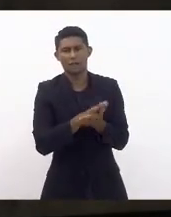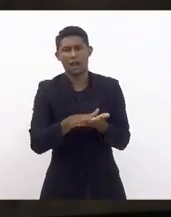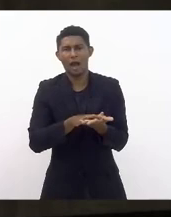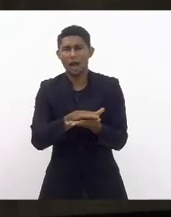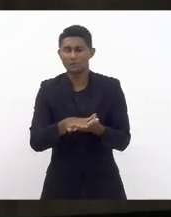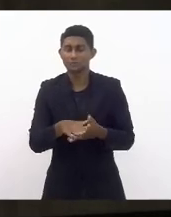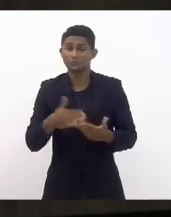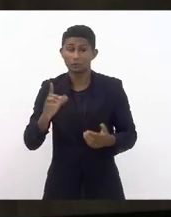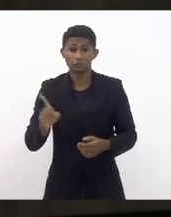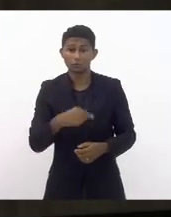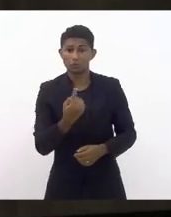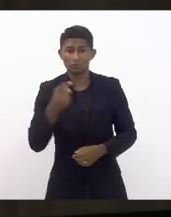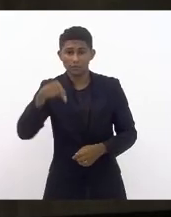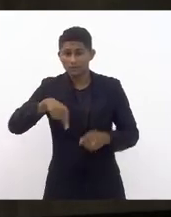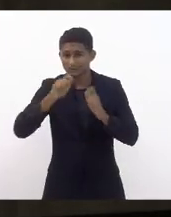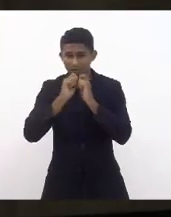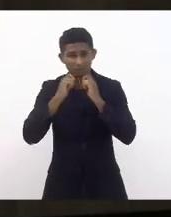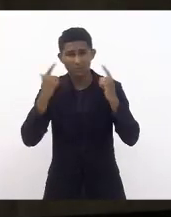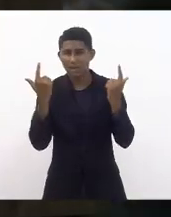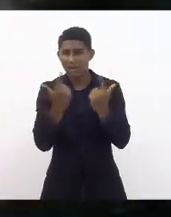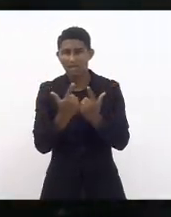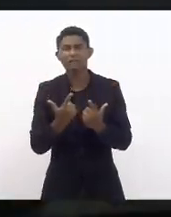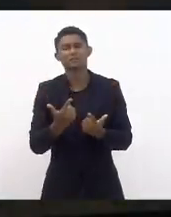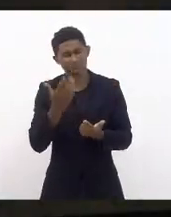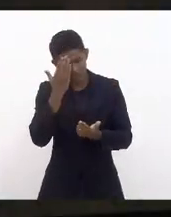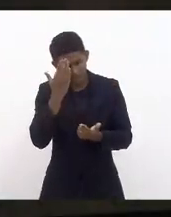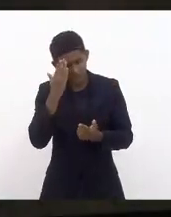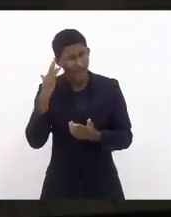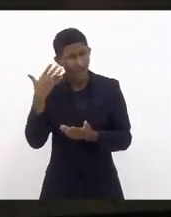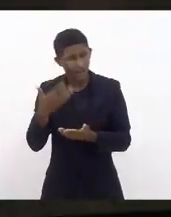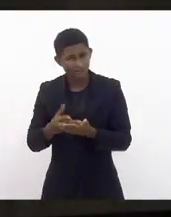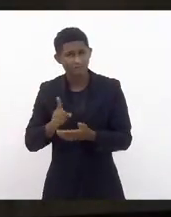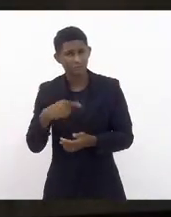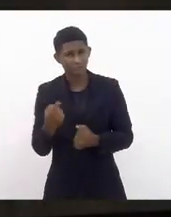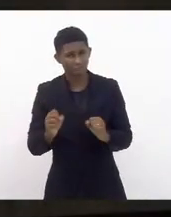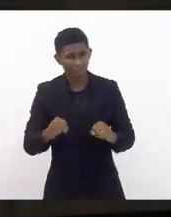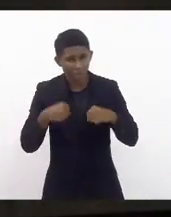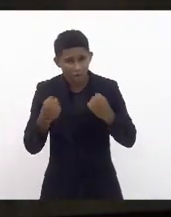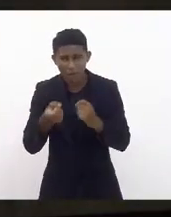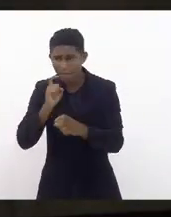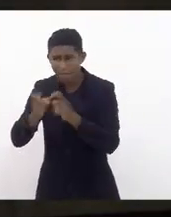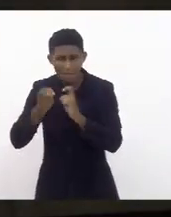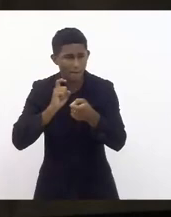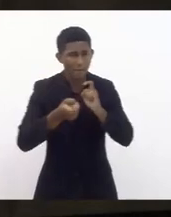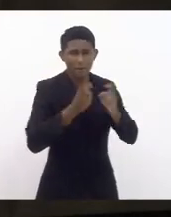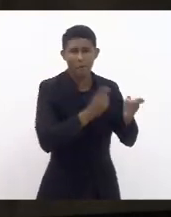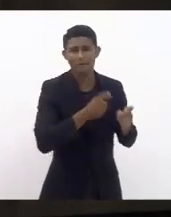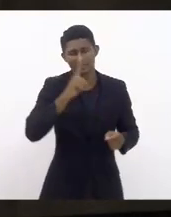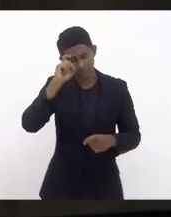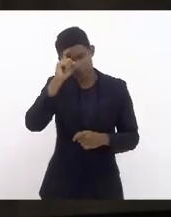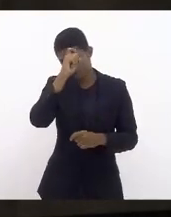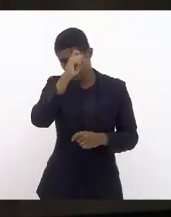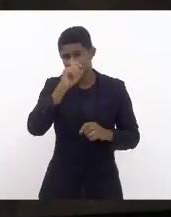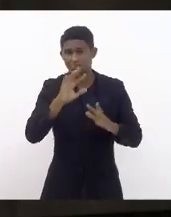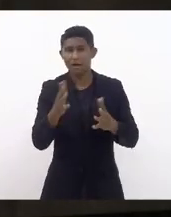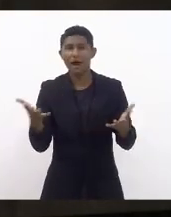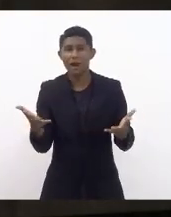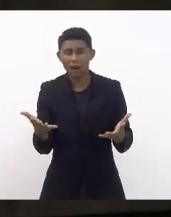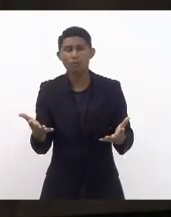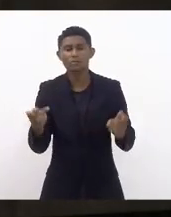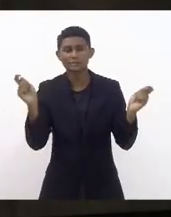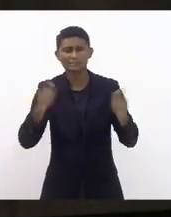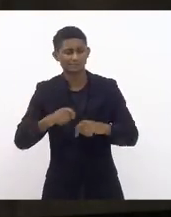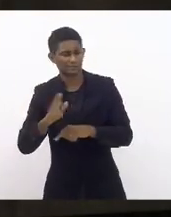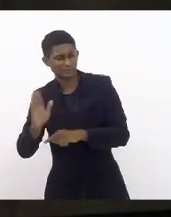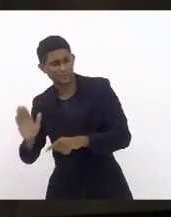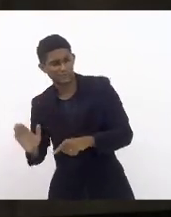estamos fazendo aqui, de maneira muito difícil, de maneira muito debatida, Flávio, é jogar uma boia.